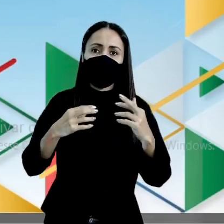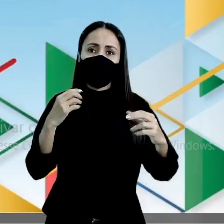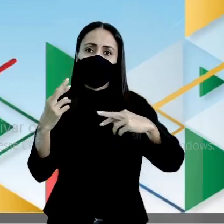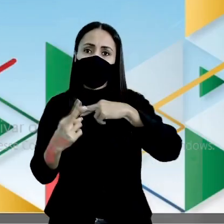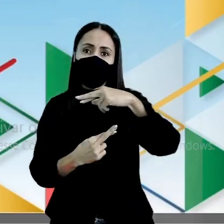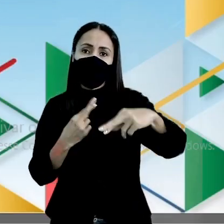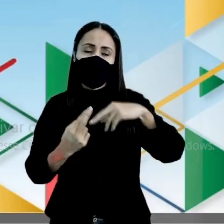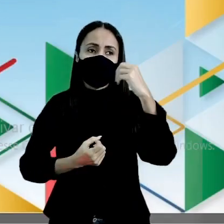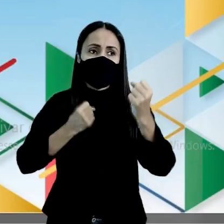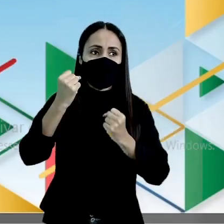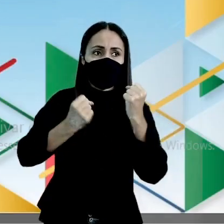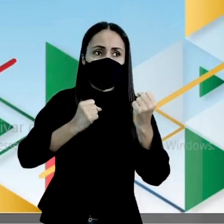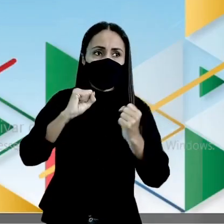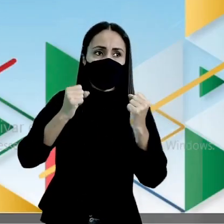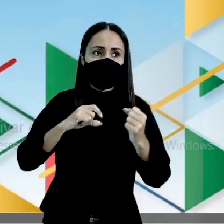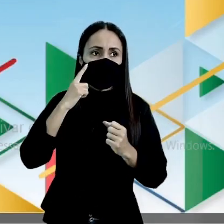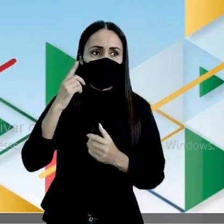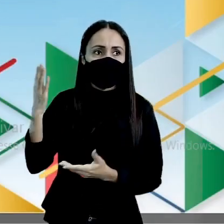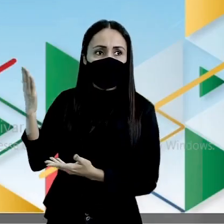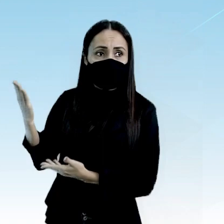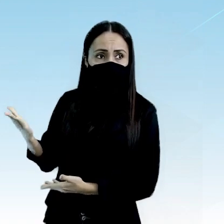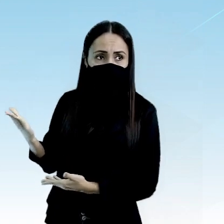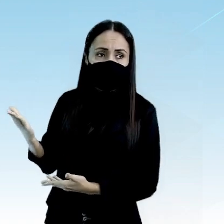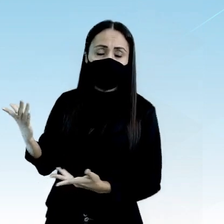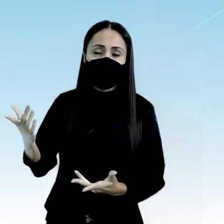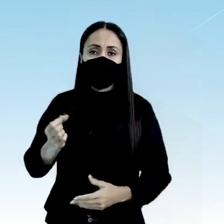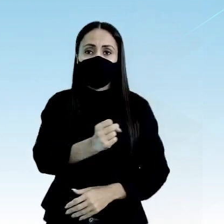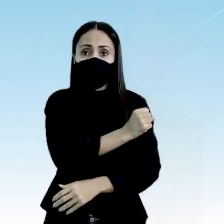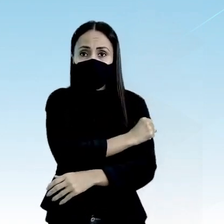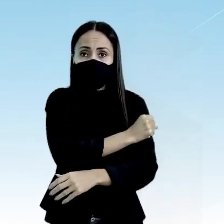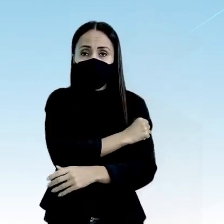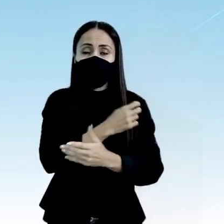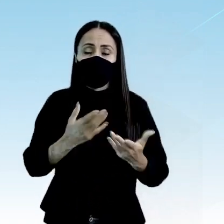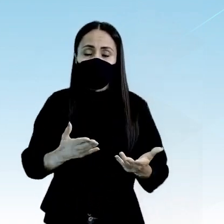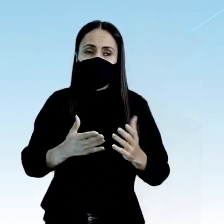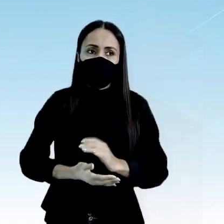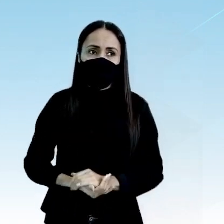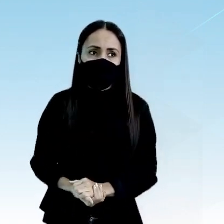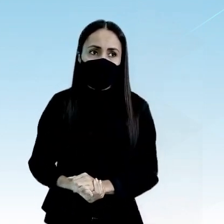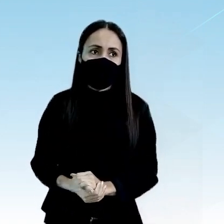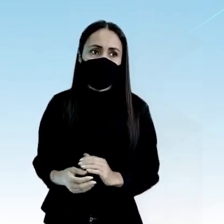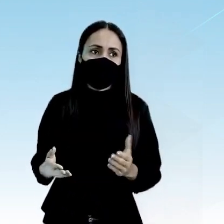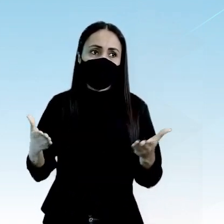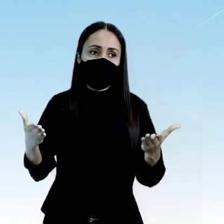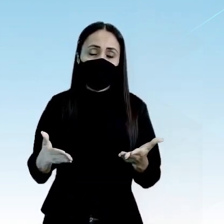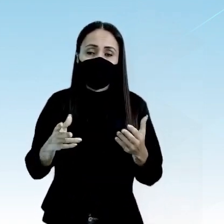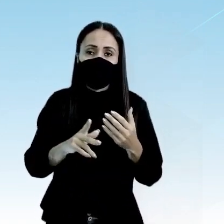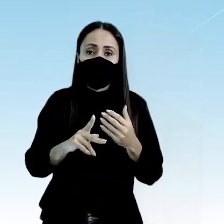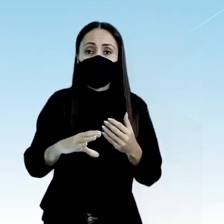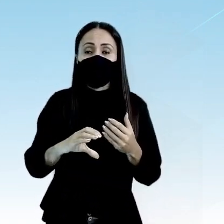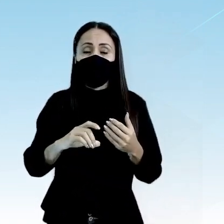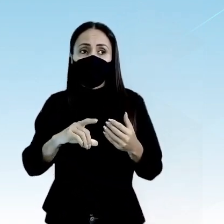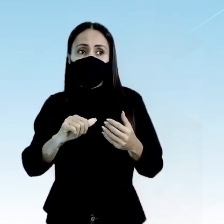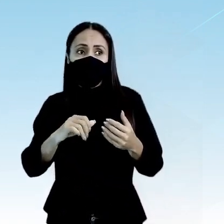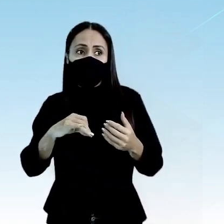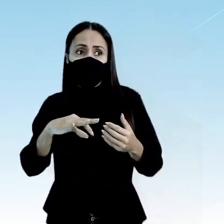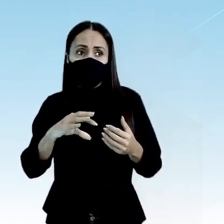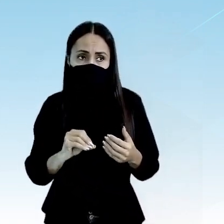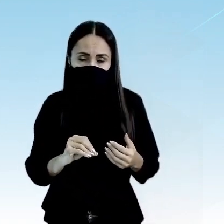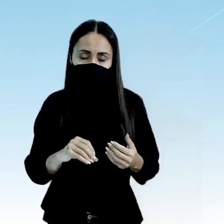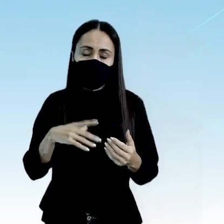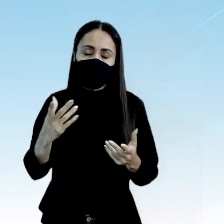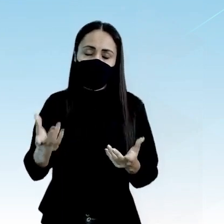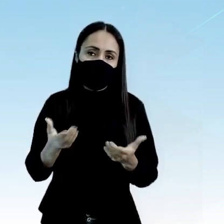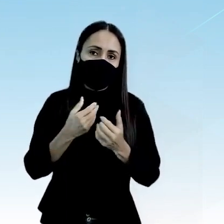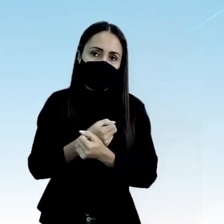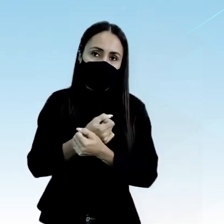Industrial. Vocês do 8º ano do ensino fundamental, não é isso? Então, na realidade, eu, professor Cláudio, não é isso? Trago para